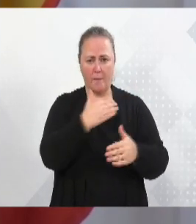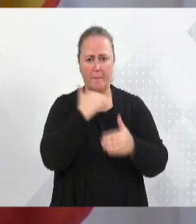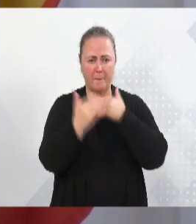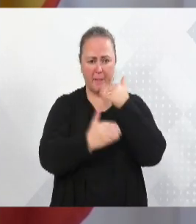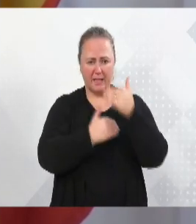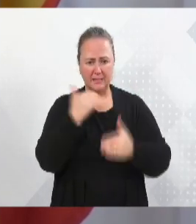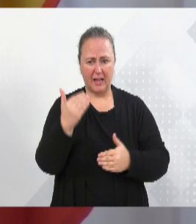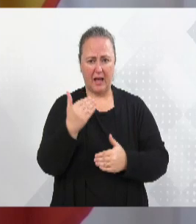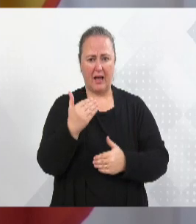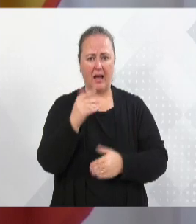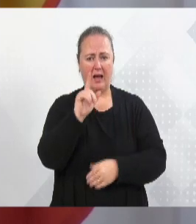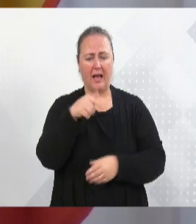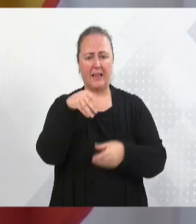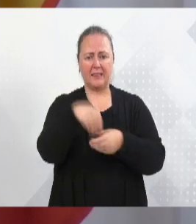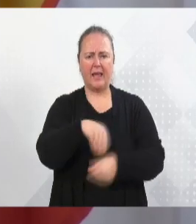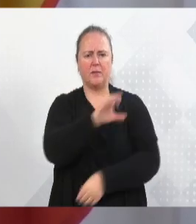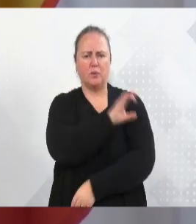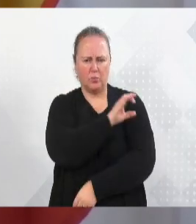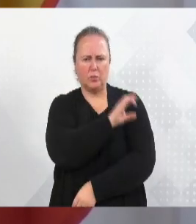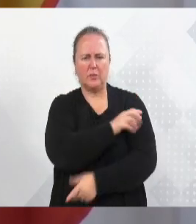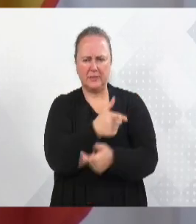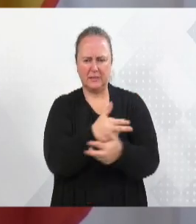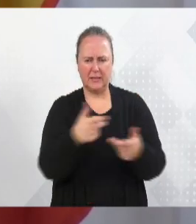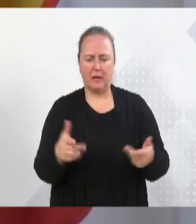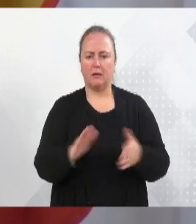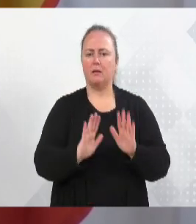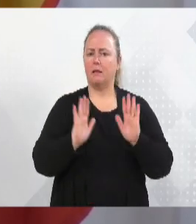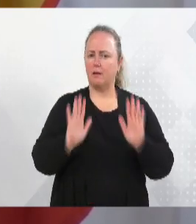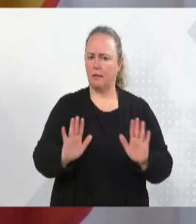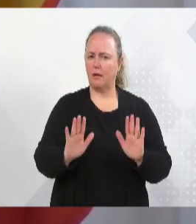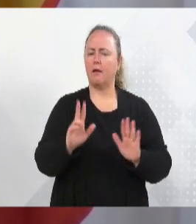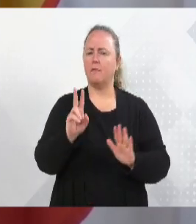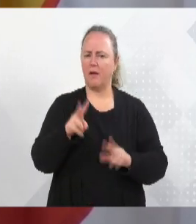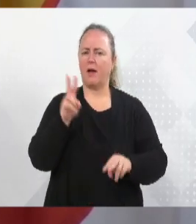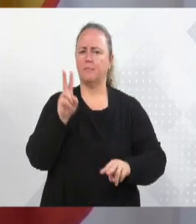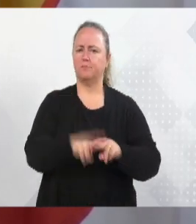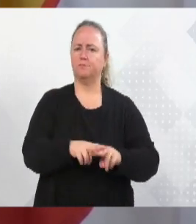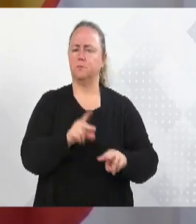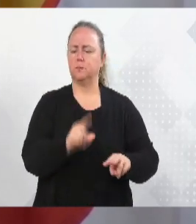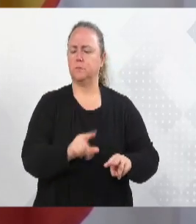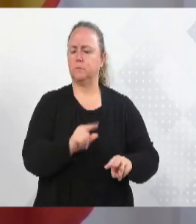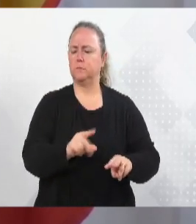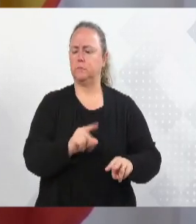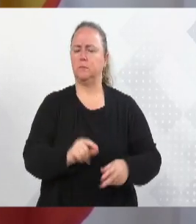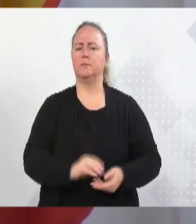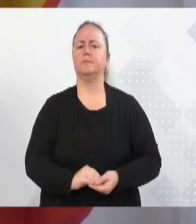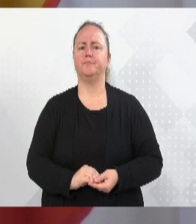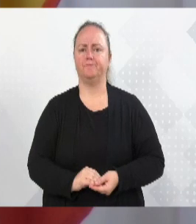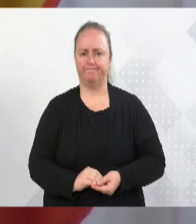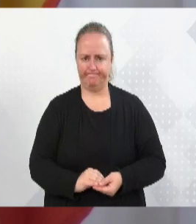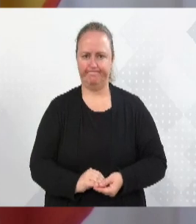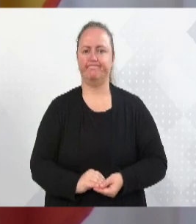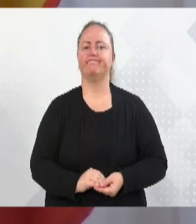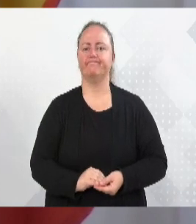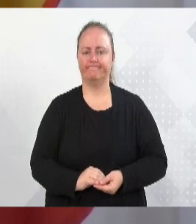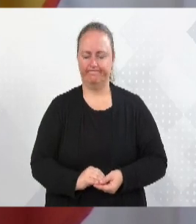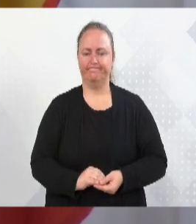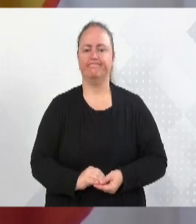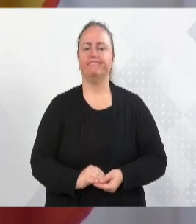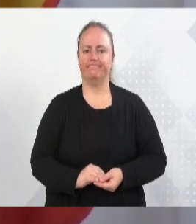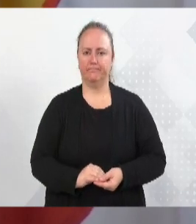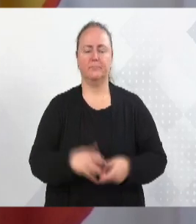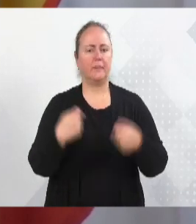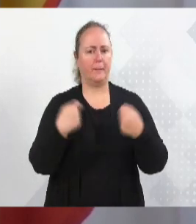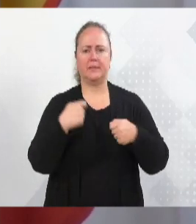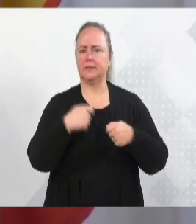vagabundo que pensar em fazer qualquer coisa nesse sentido, ele vai pensar duas vezes, porque ele vai acabar com a vida dele na primeira curva, assim dizendo.